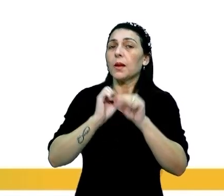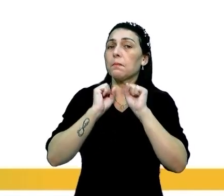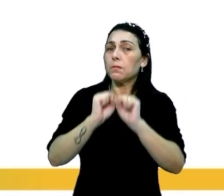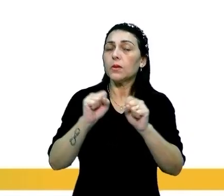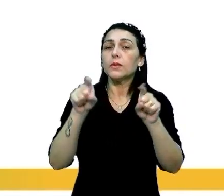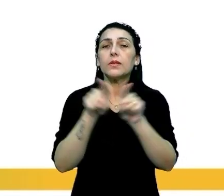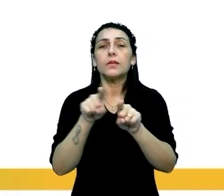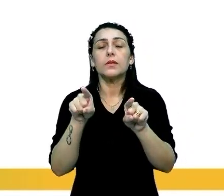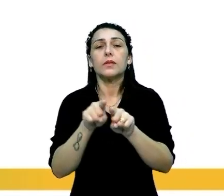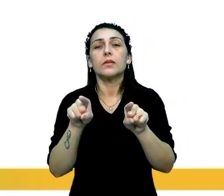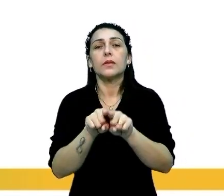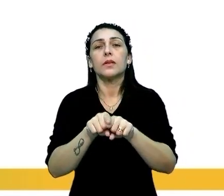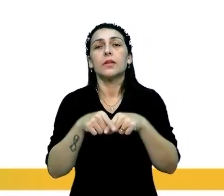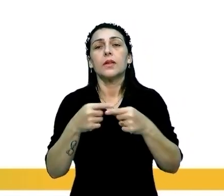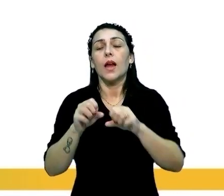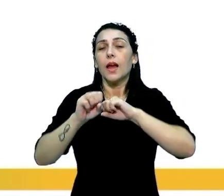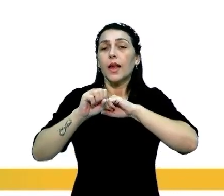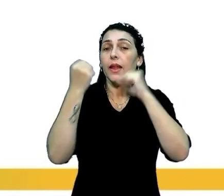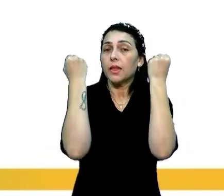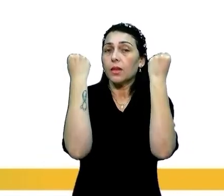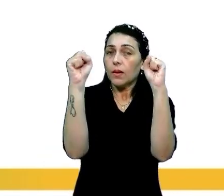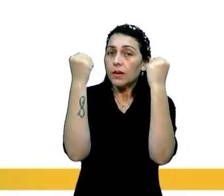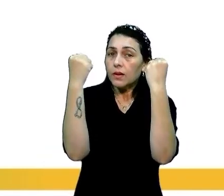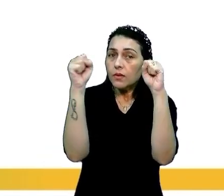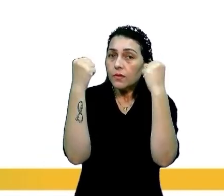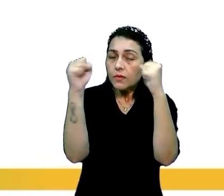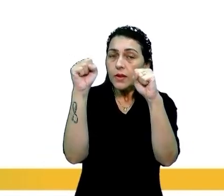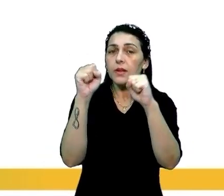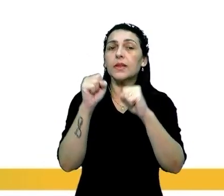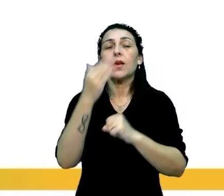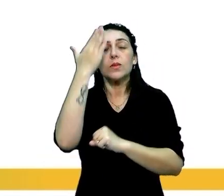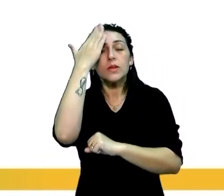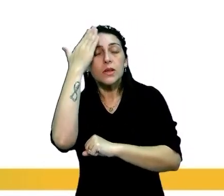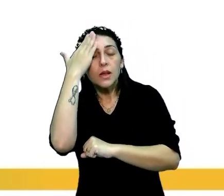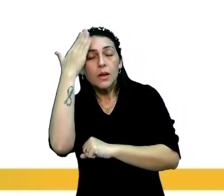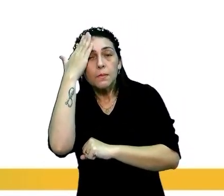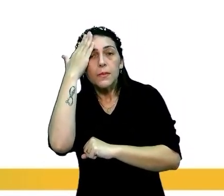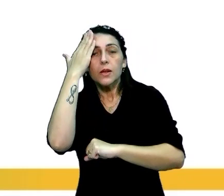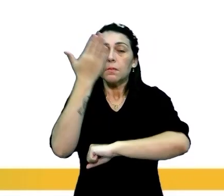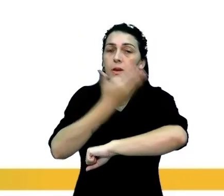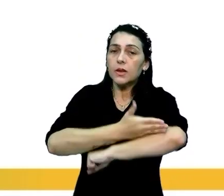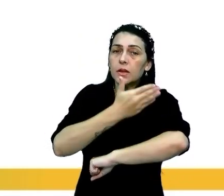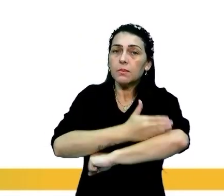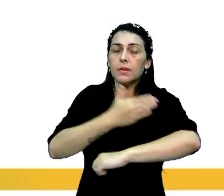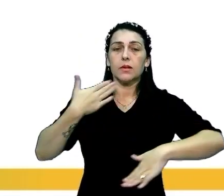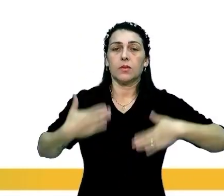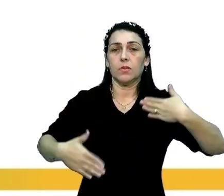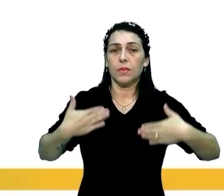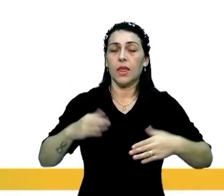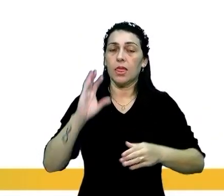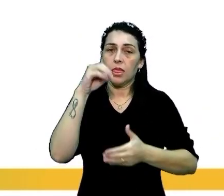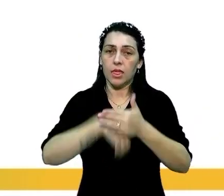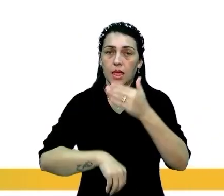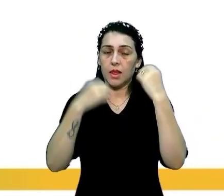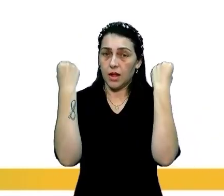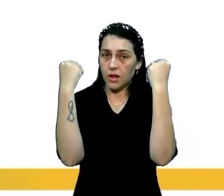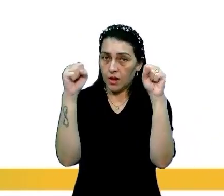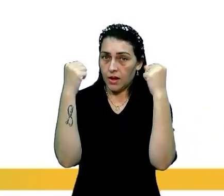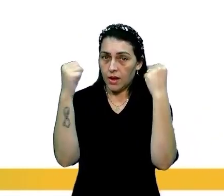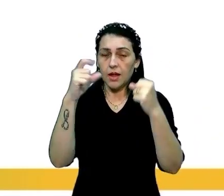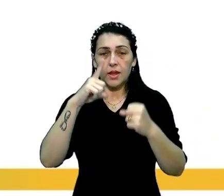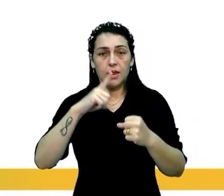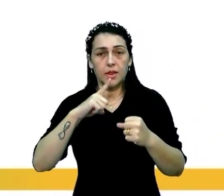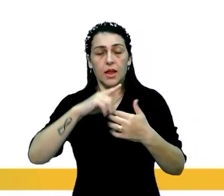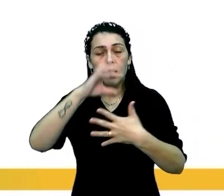ser definido como educação física, que é justamente esse saber sobre as práticas corporais. Dentro da educação física, a gente